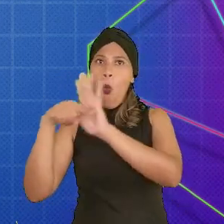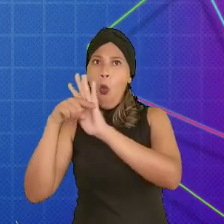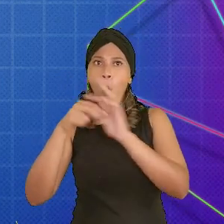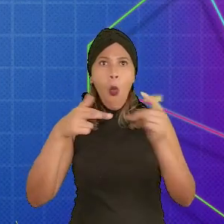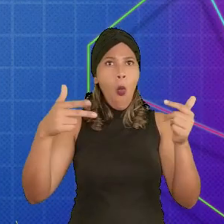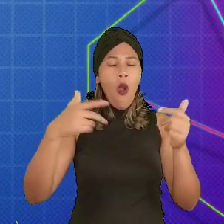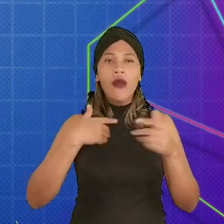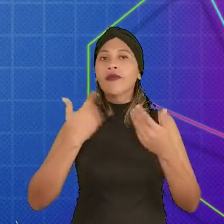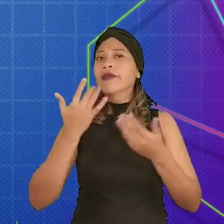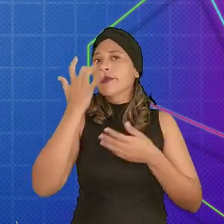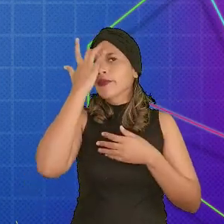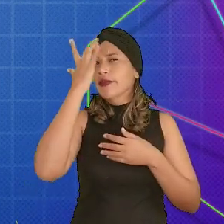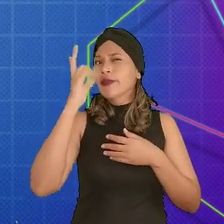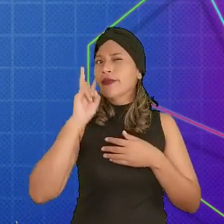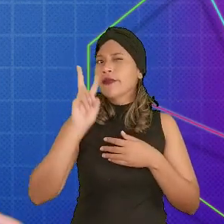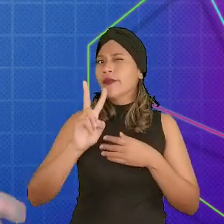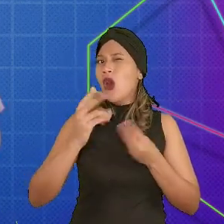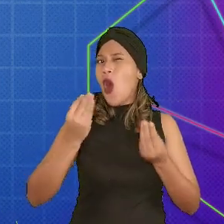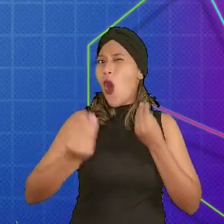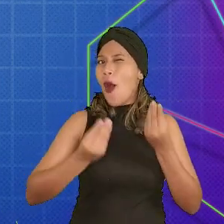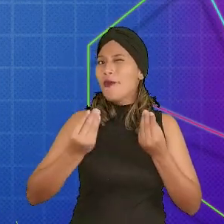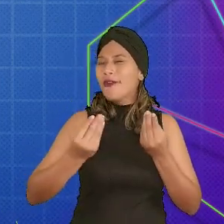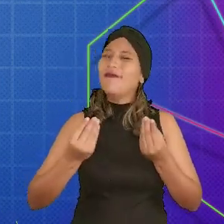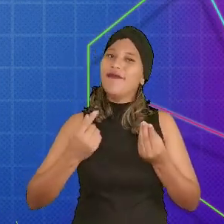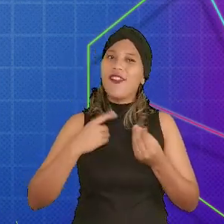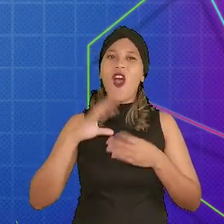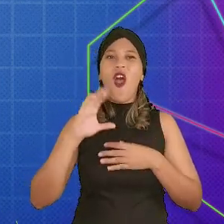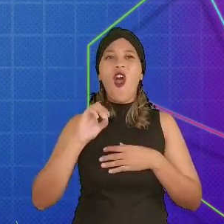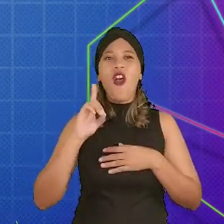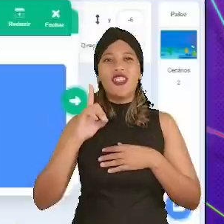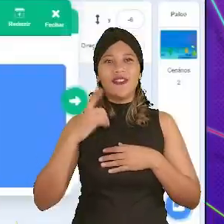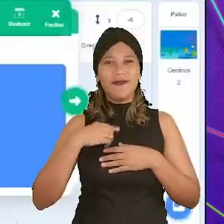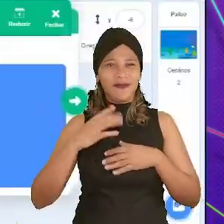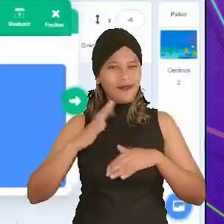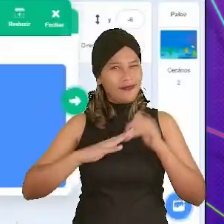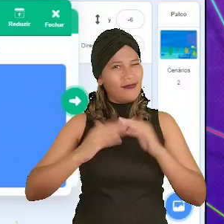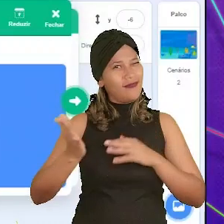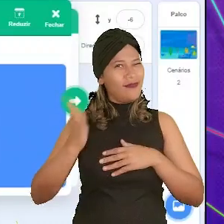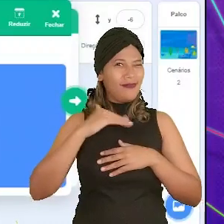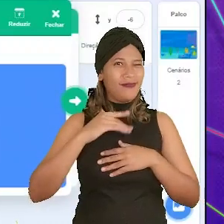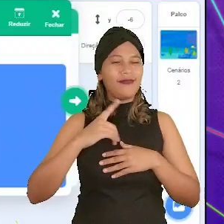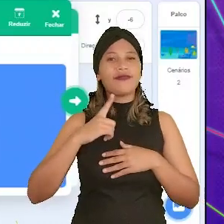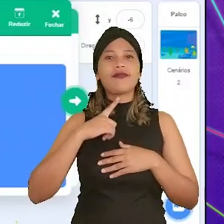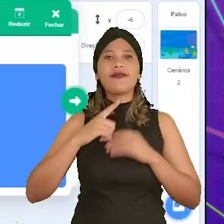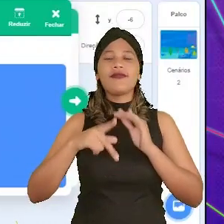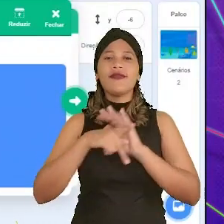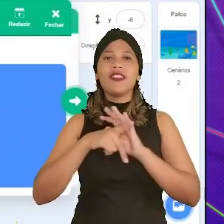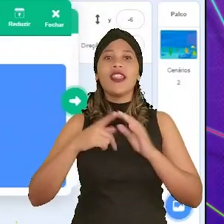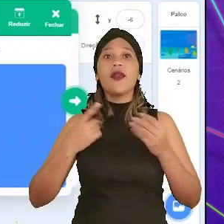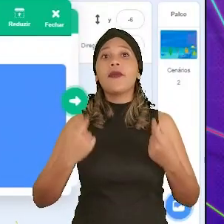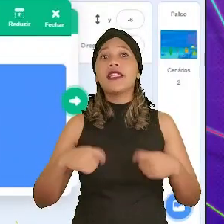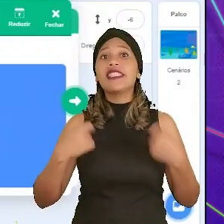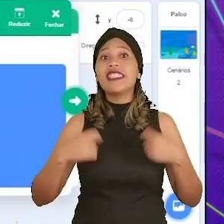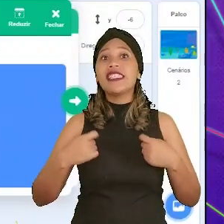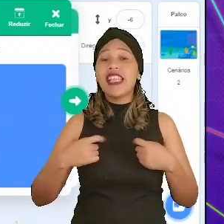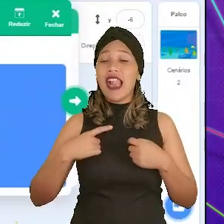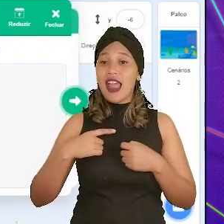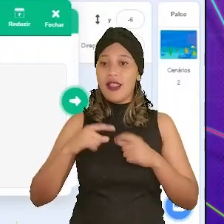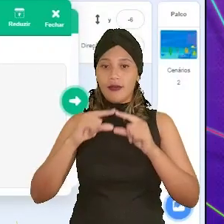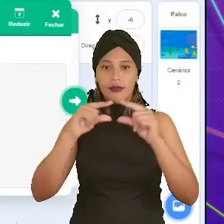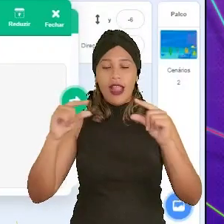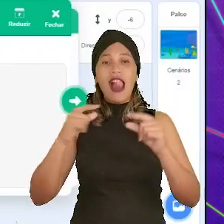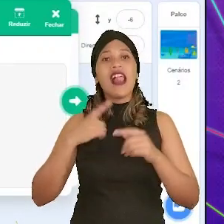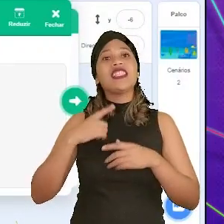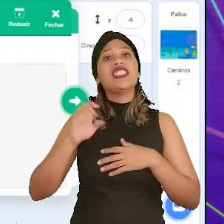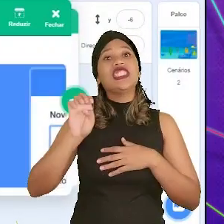faria. Para ficar mais fácil da gente ver isso, vamos para a prática no código. Para criar a variável que o tutorial pede, nós precisaremos ir lá